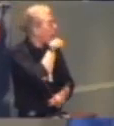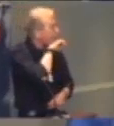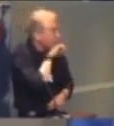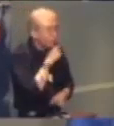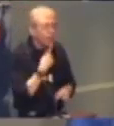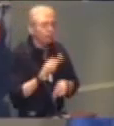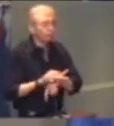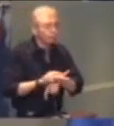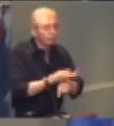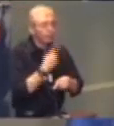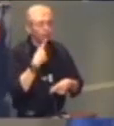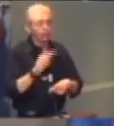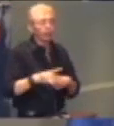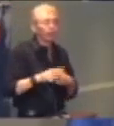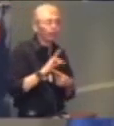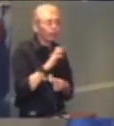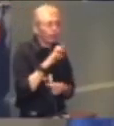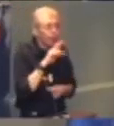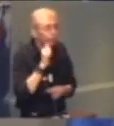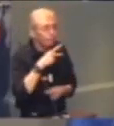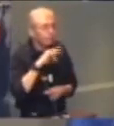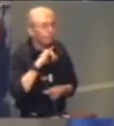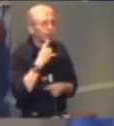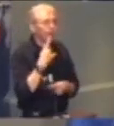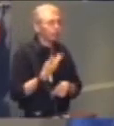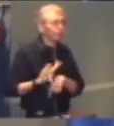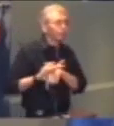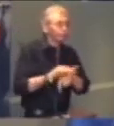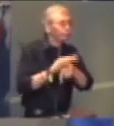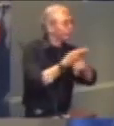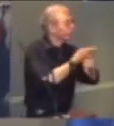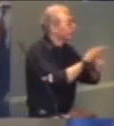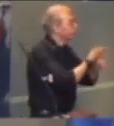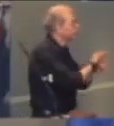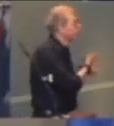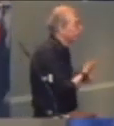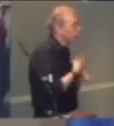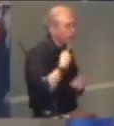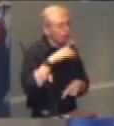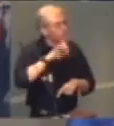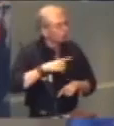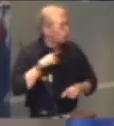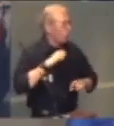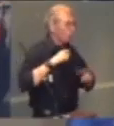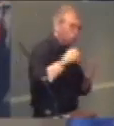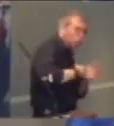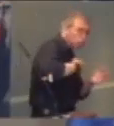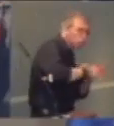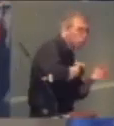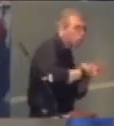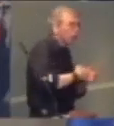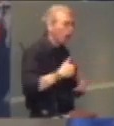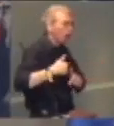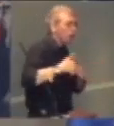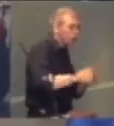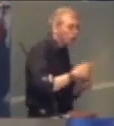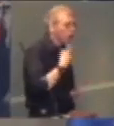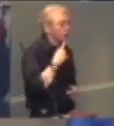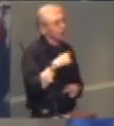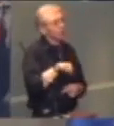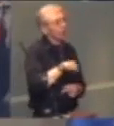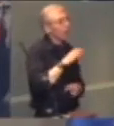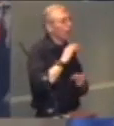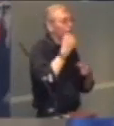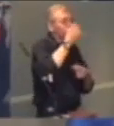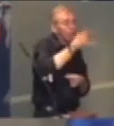terapia a mãe é quem tem que brigar para saber o seu direito a mãe é que tem que passar noite acordada quando ele tem as